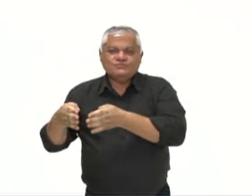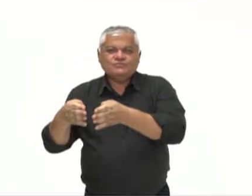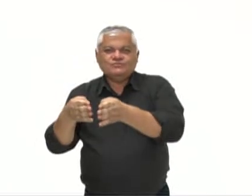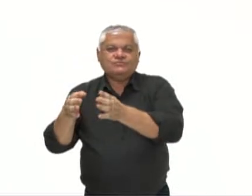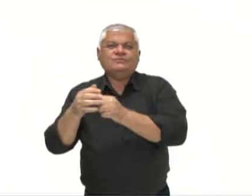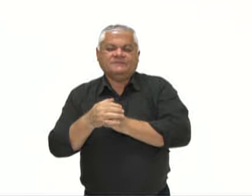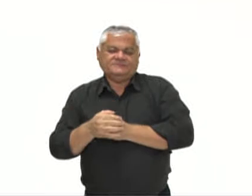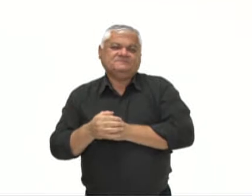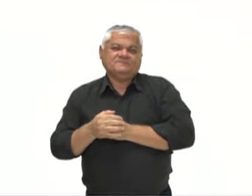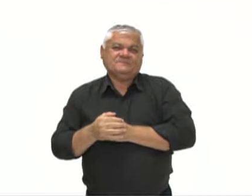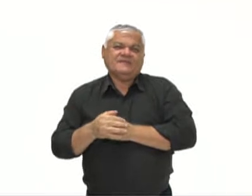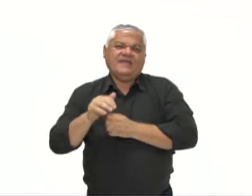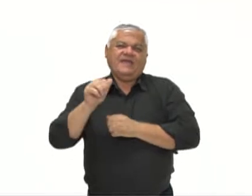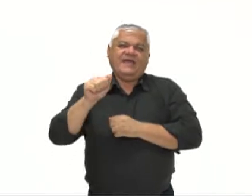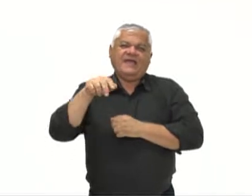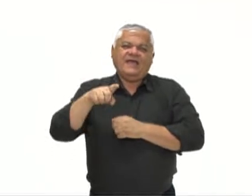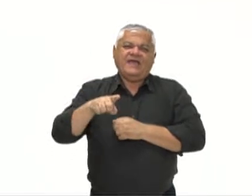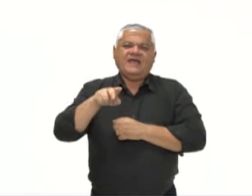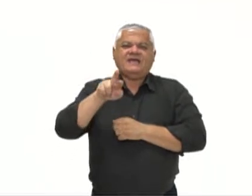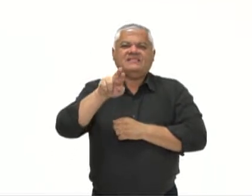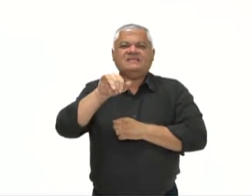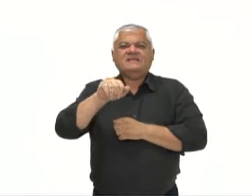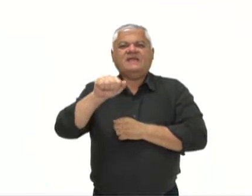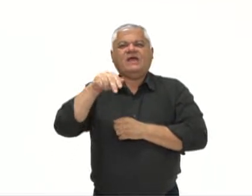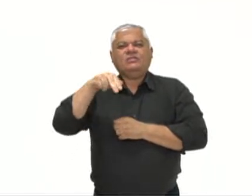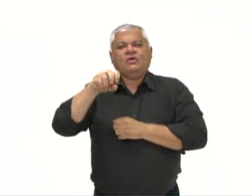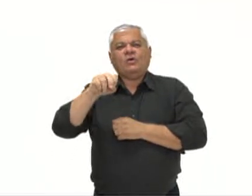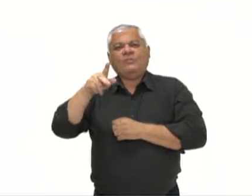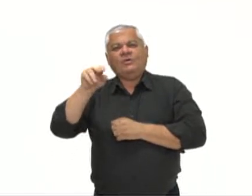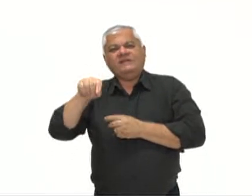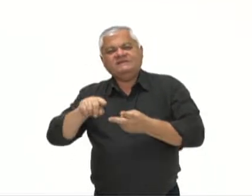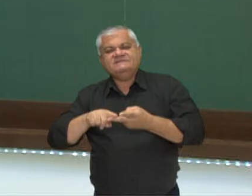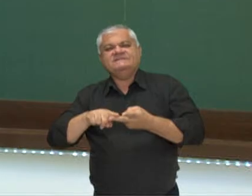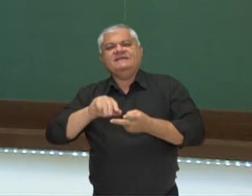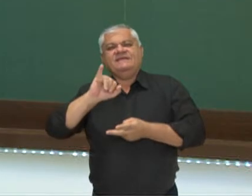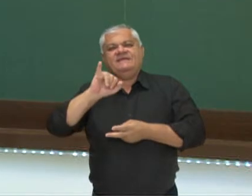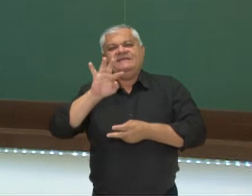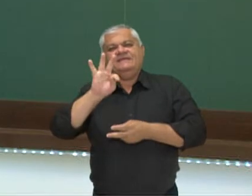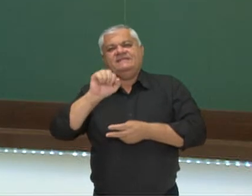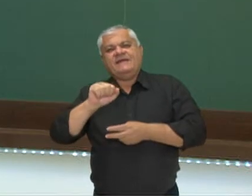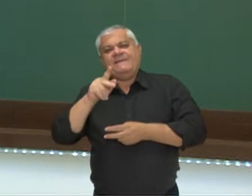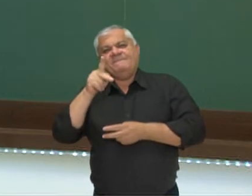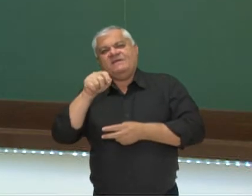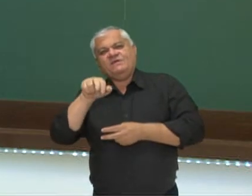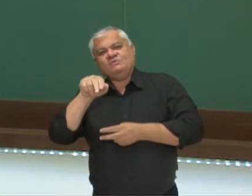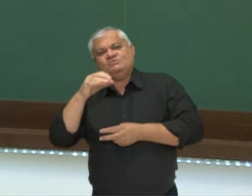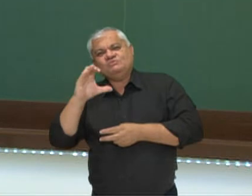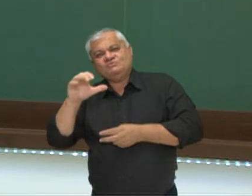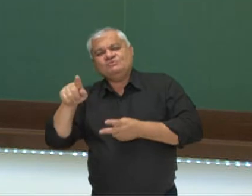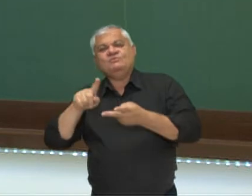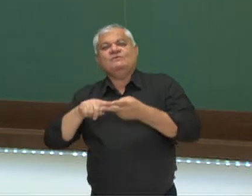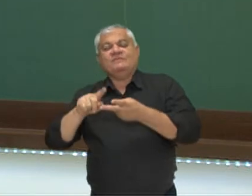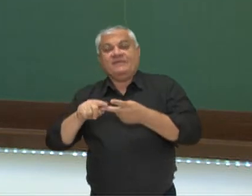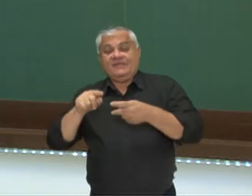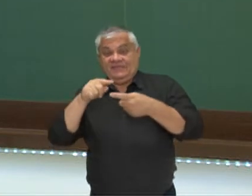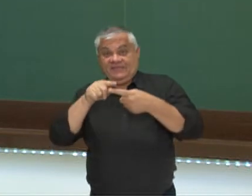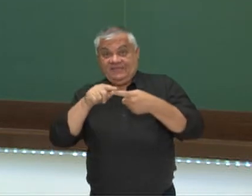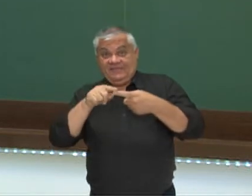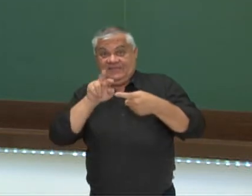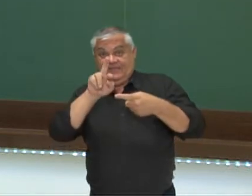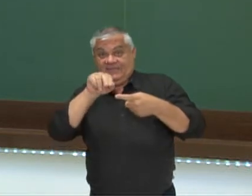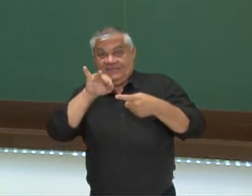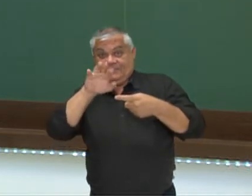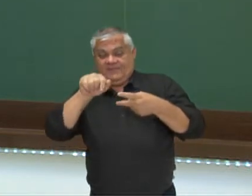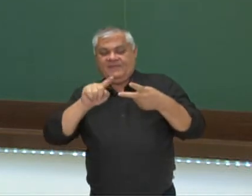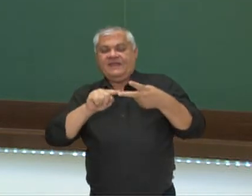de Adrianópolis, Cerro Azul, Rio Branco do Sul e Itaperuçu. Temos ali o Rio Ribeira e o Rio Capivari também, que